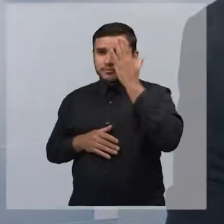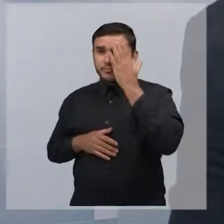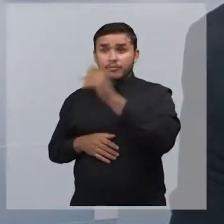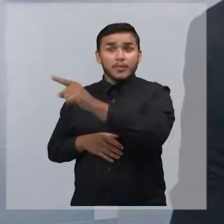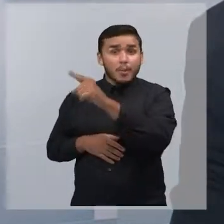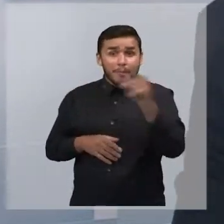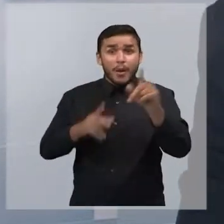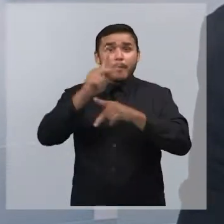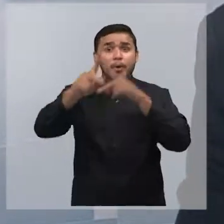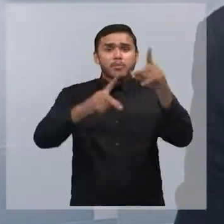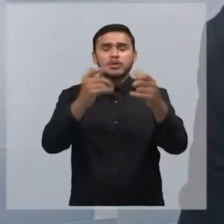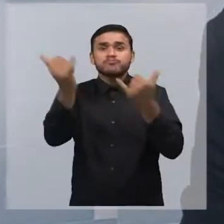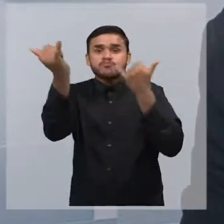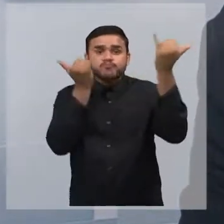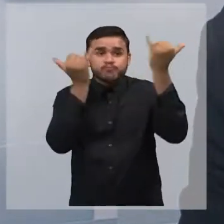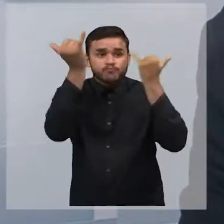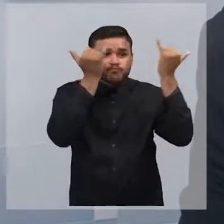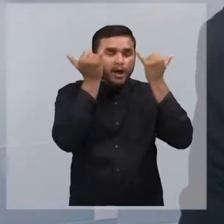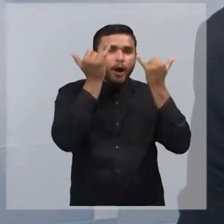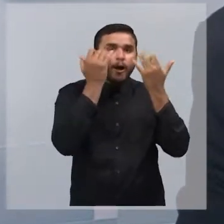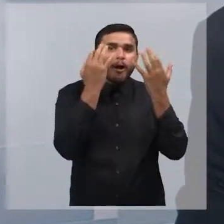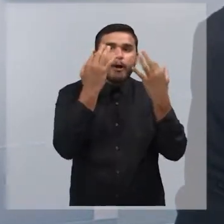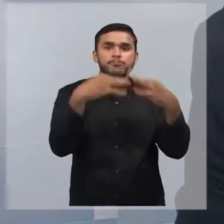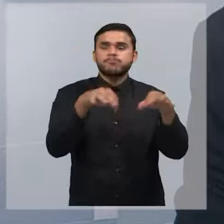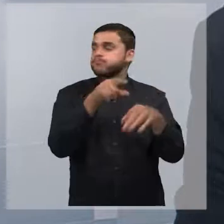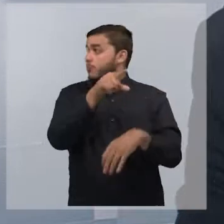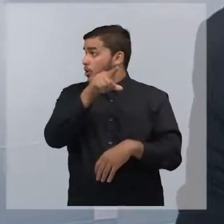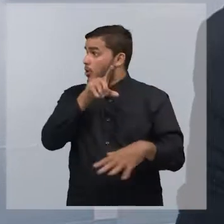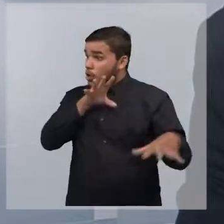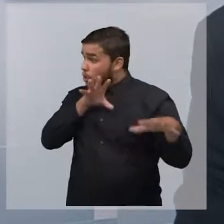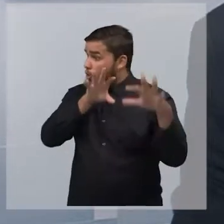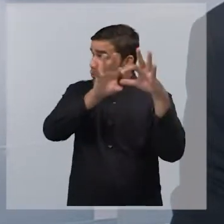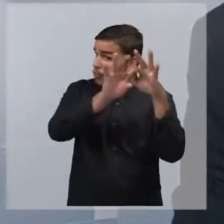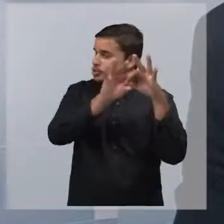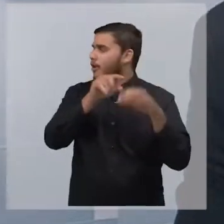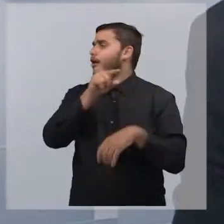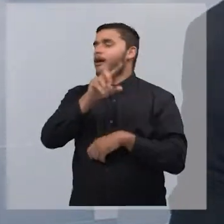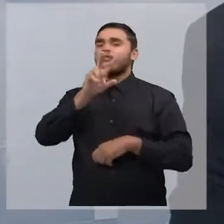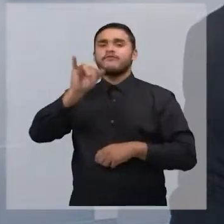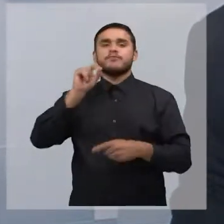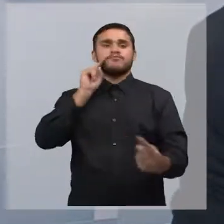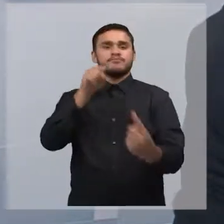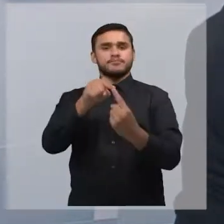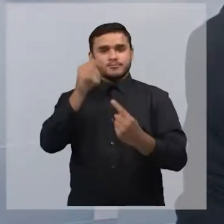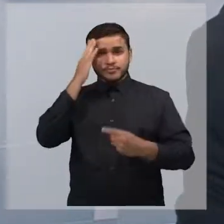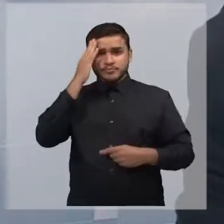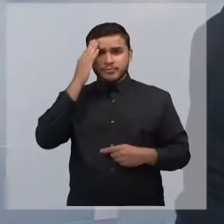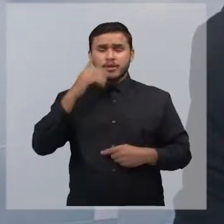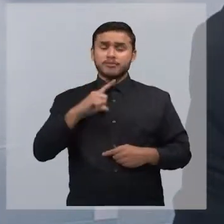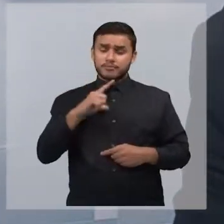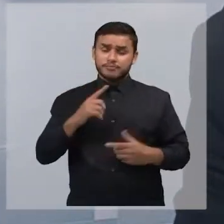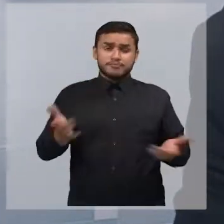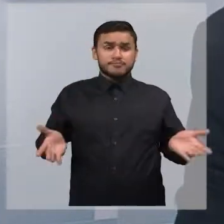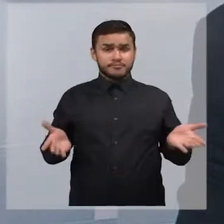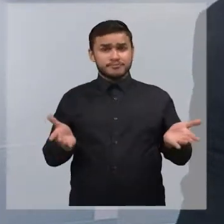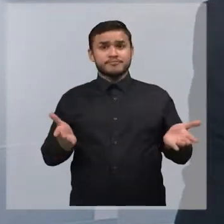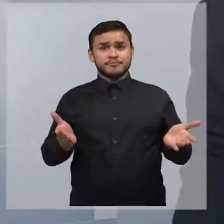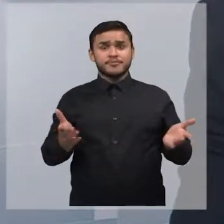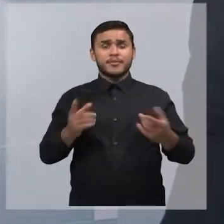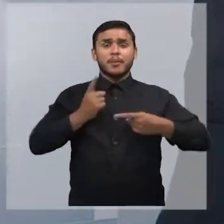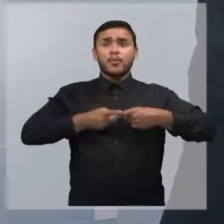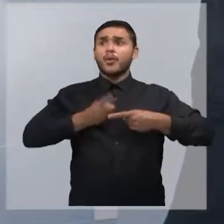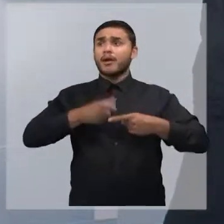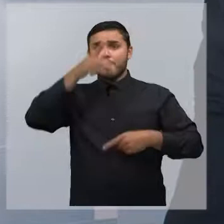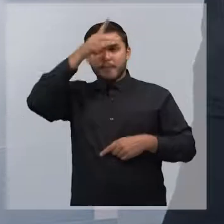acerta muito quando escuta o povo. O governo municipal tem um prefeito, tem secretário, mas muitas